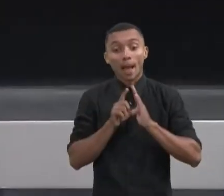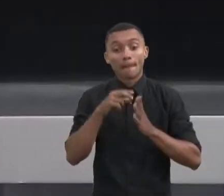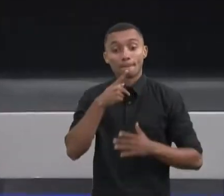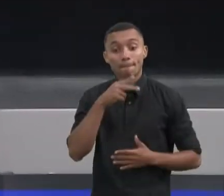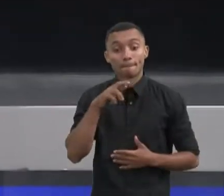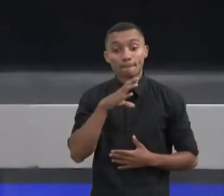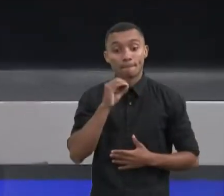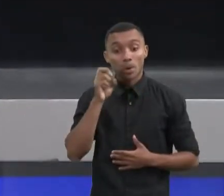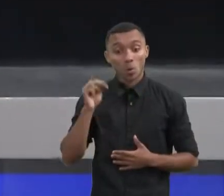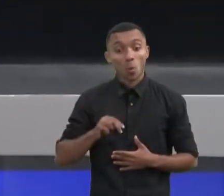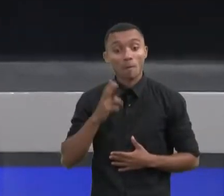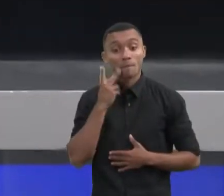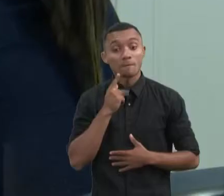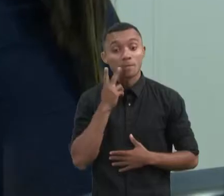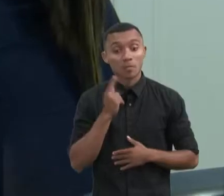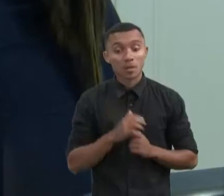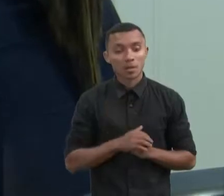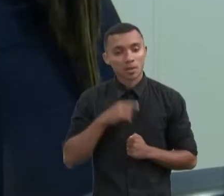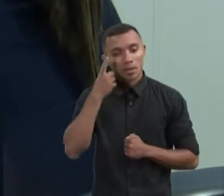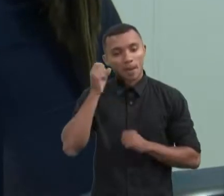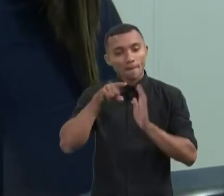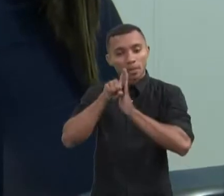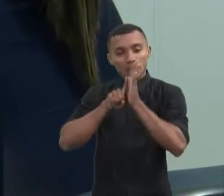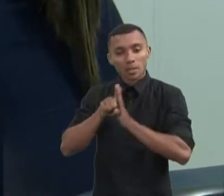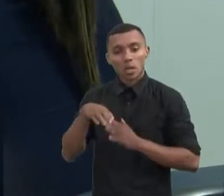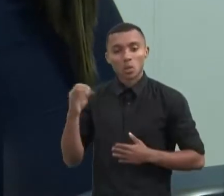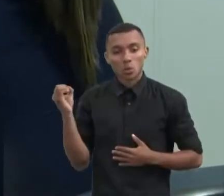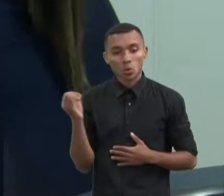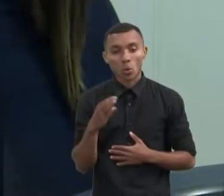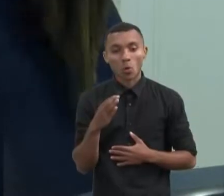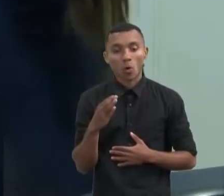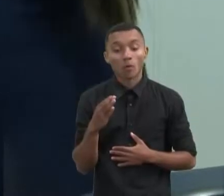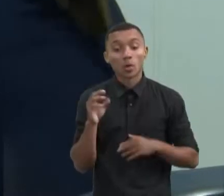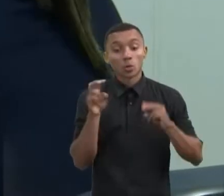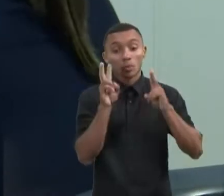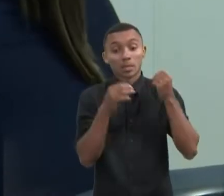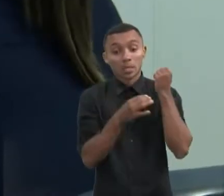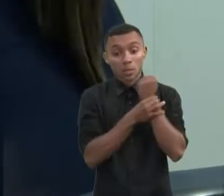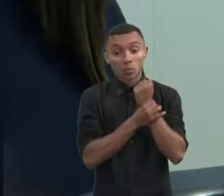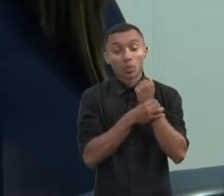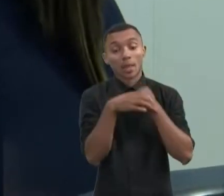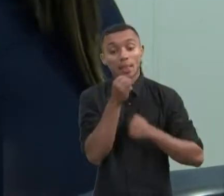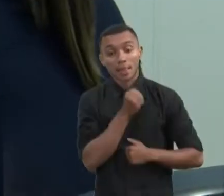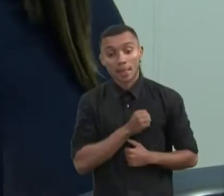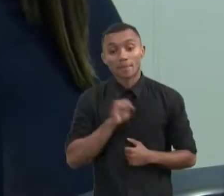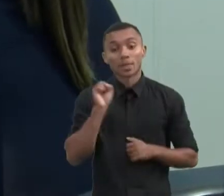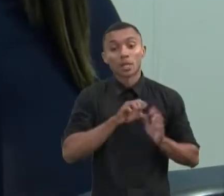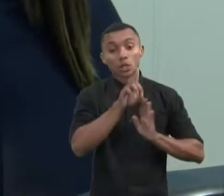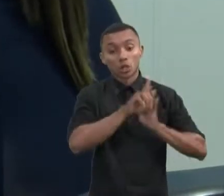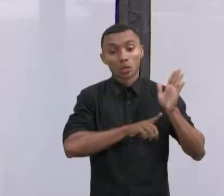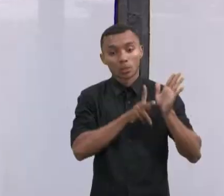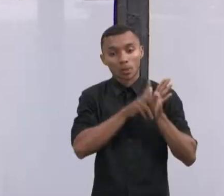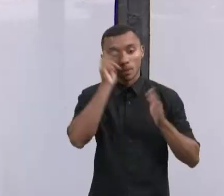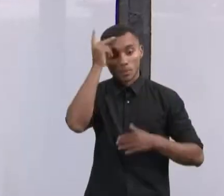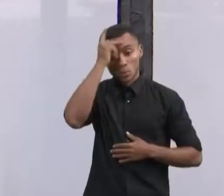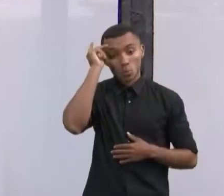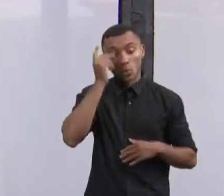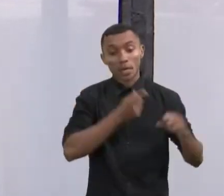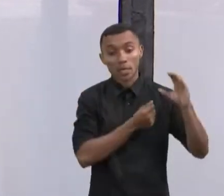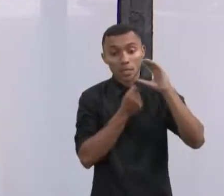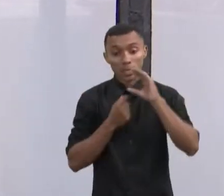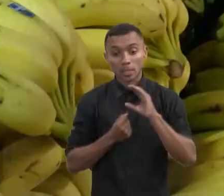Fortaleza. A nova pesquisa do Departamento Municipal de Proteção e Defesa dos Direitos do Consumidor,